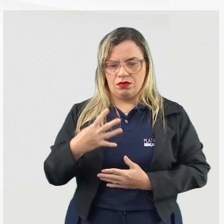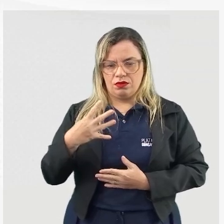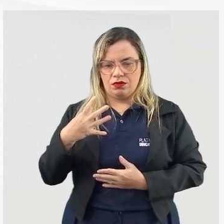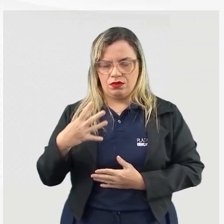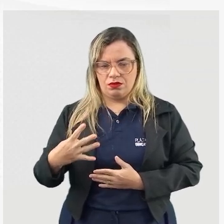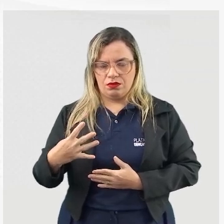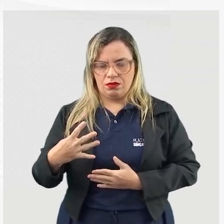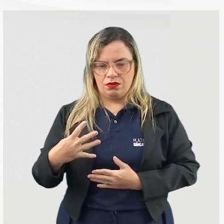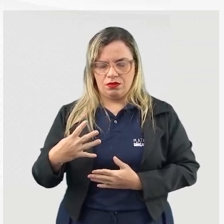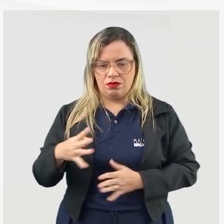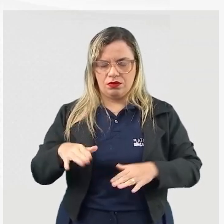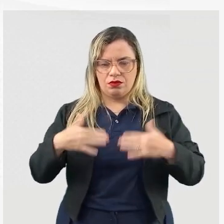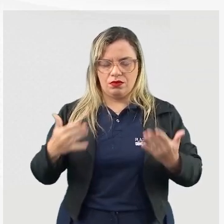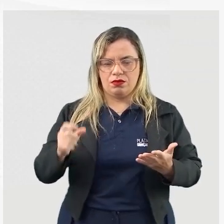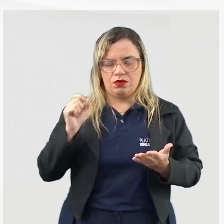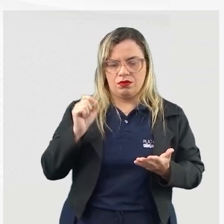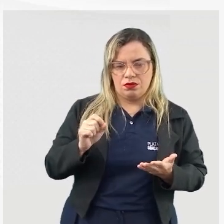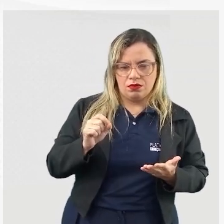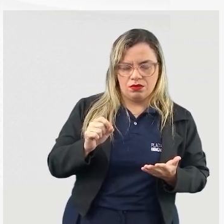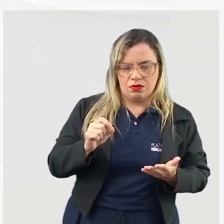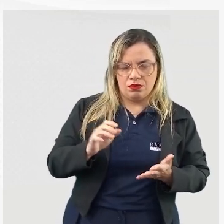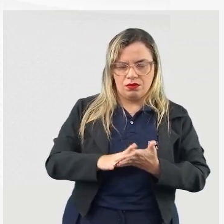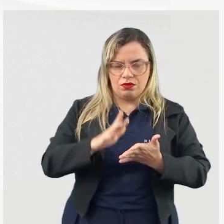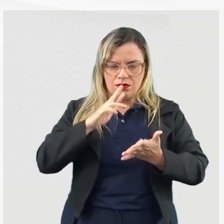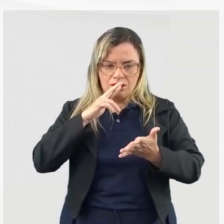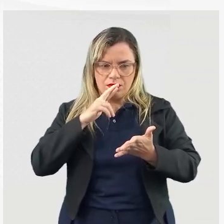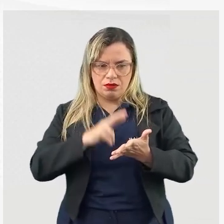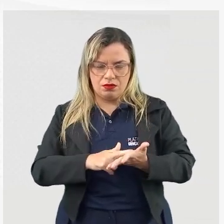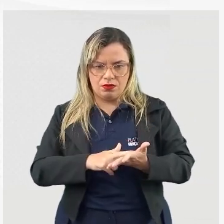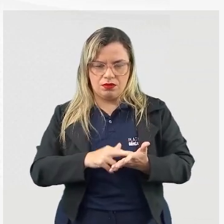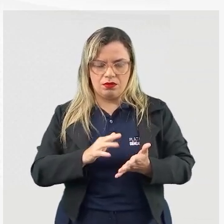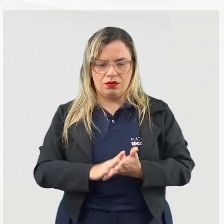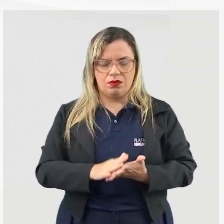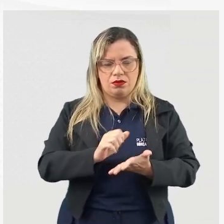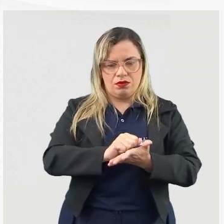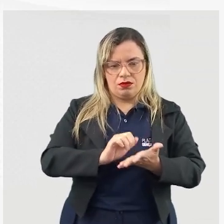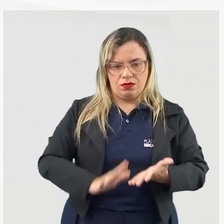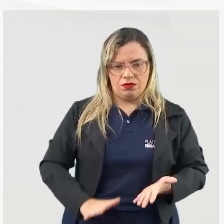144. Então, essa aqui é a resposta do meu exercício.